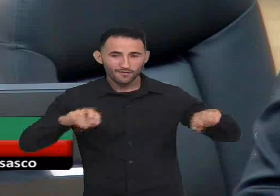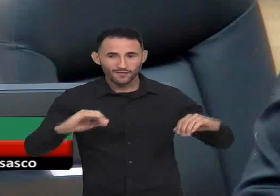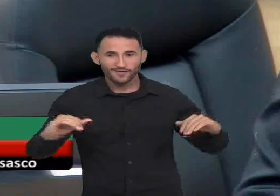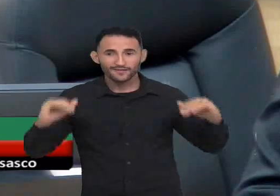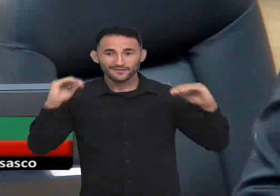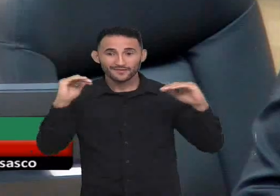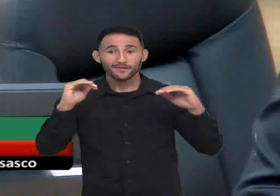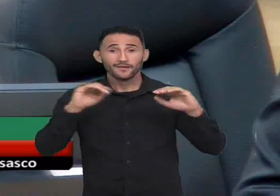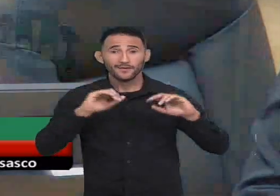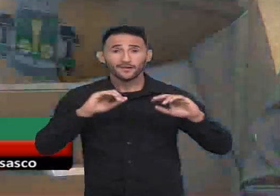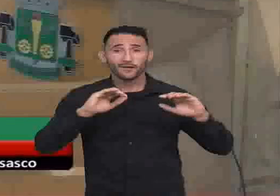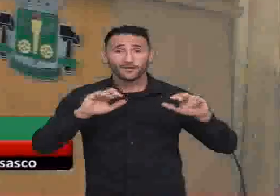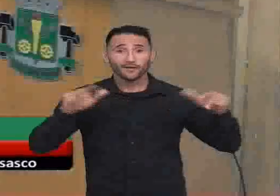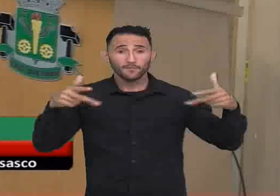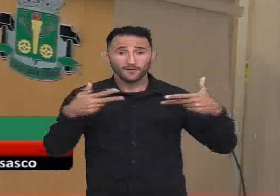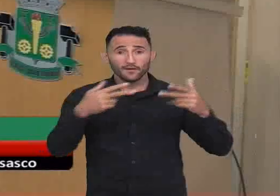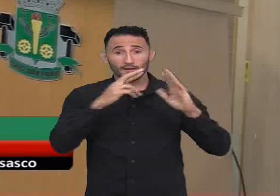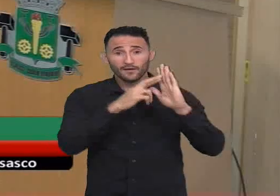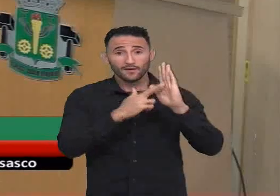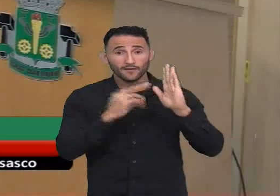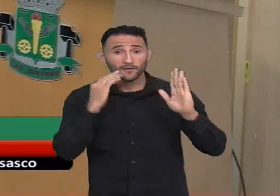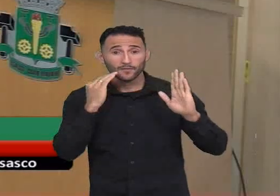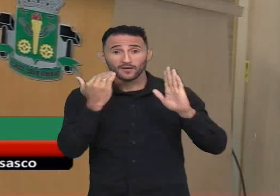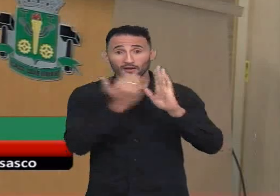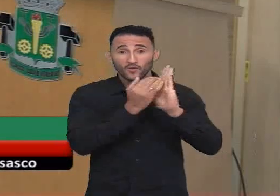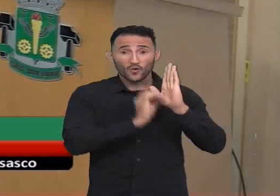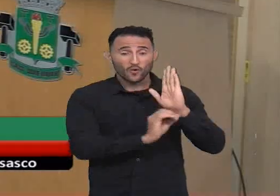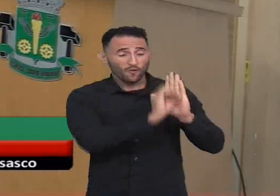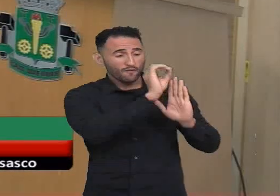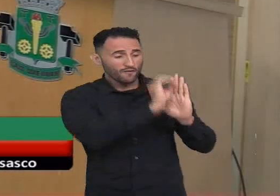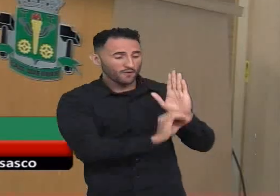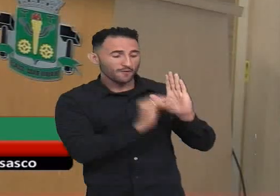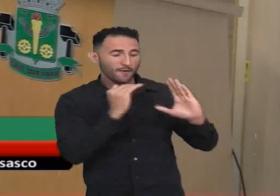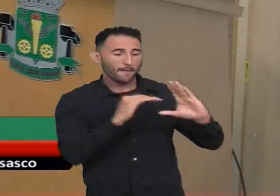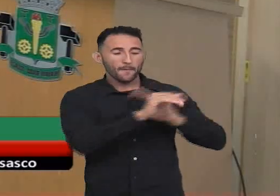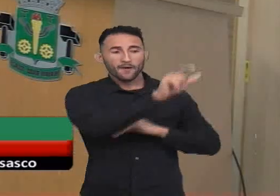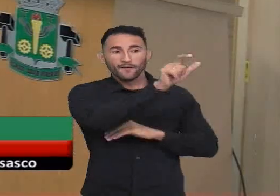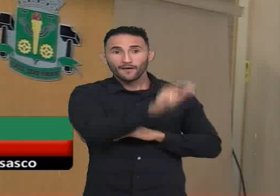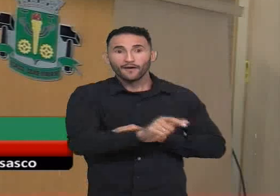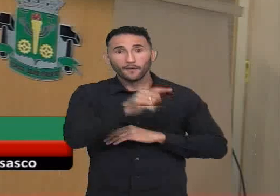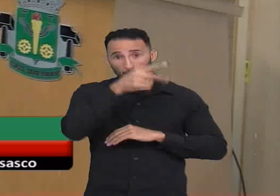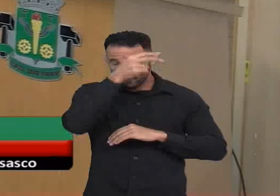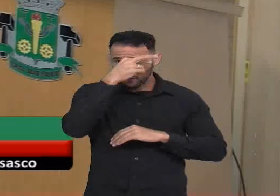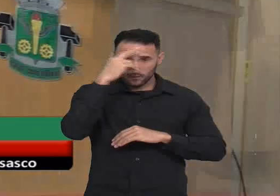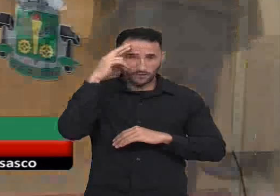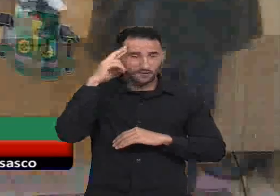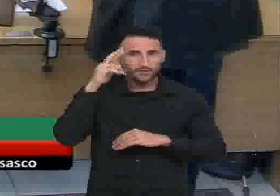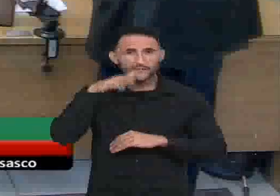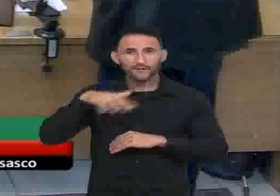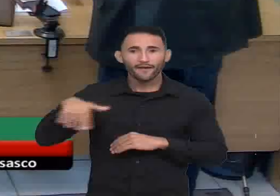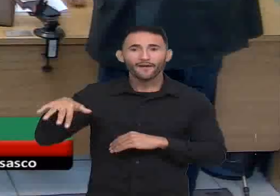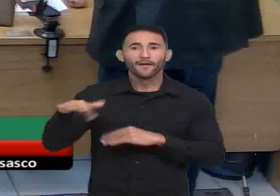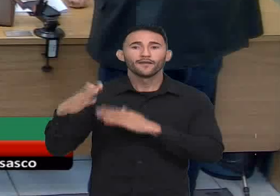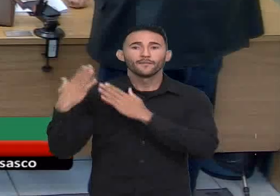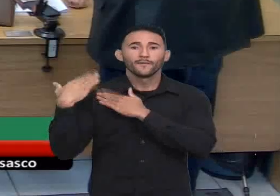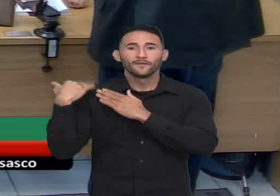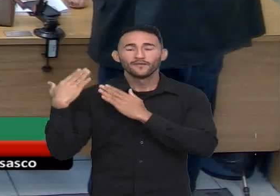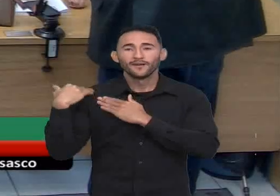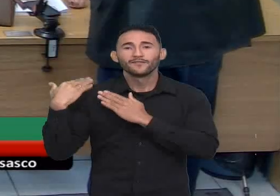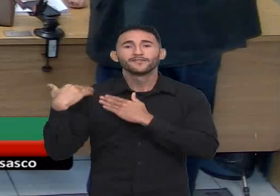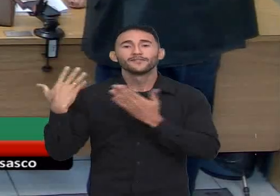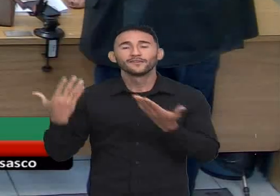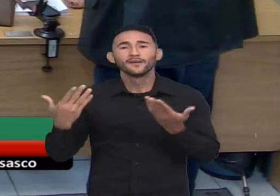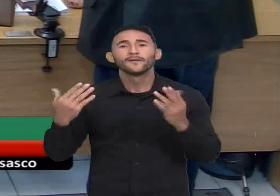as formalidades regimentais, que seja enviado ofício ao senhor prefeito para que determine ao setor competente de serviços e